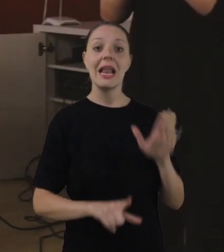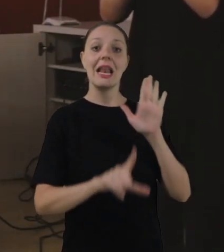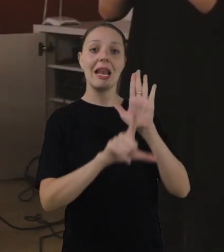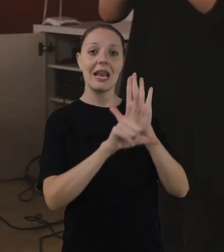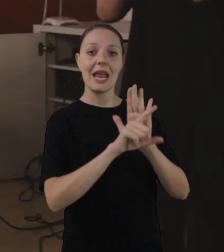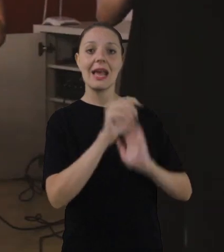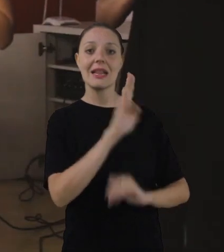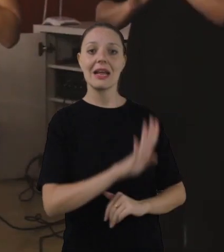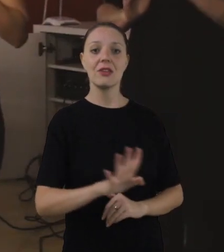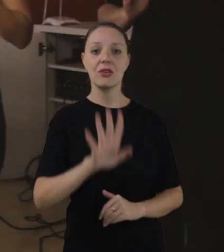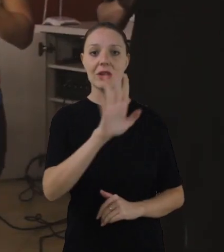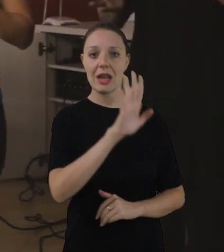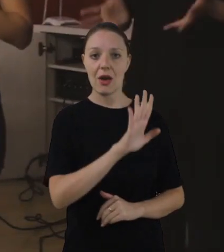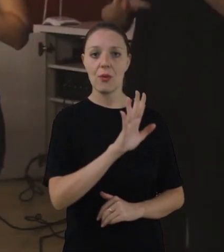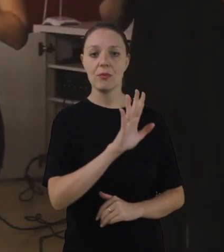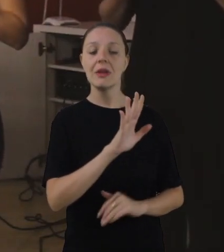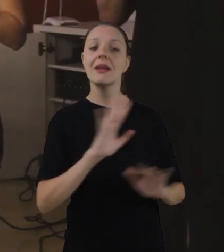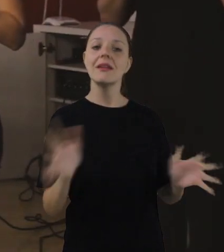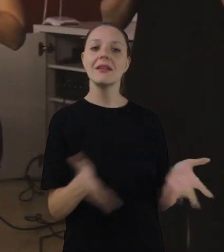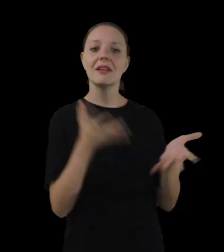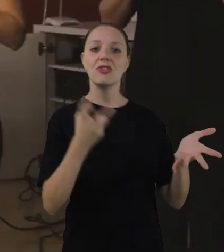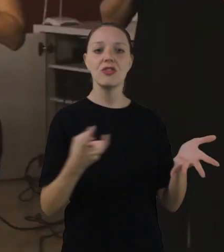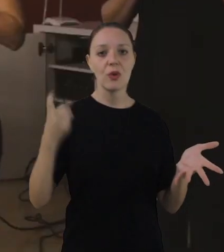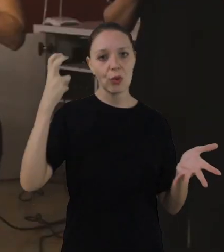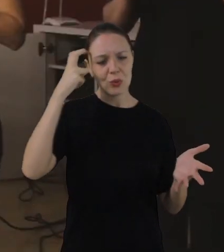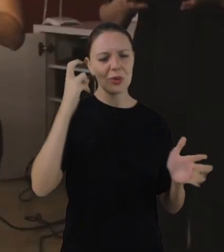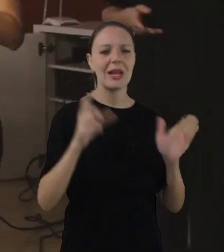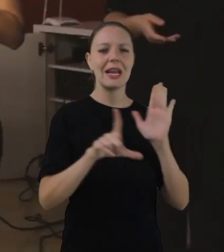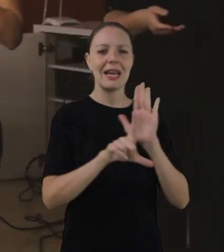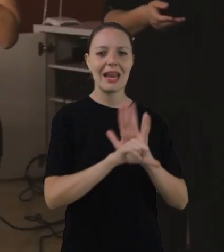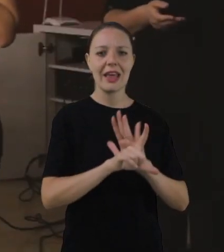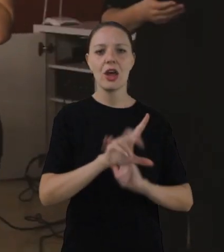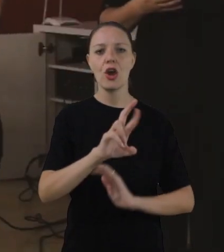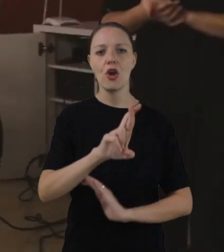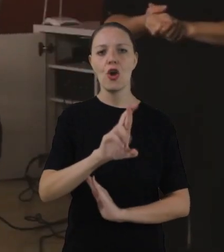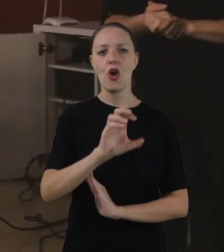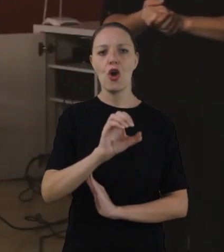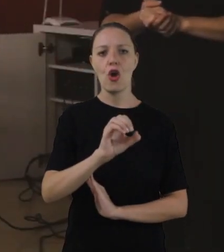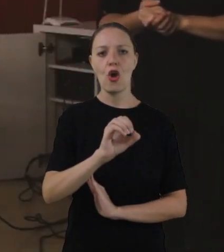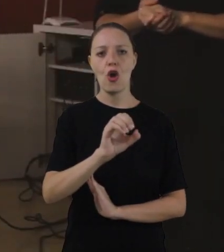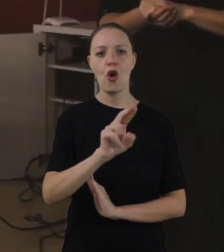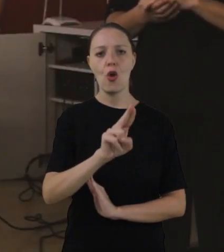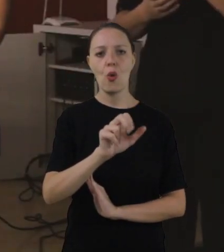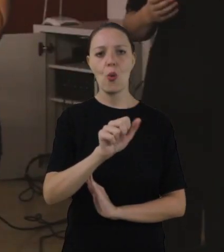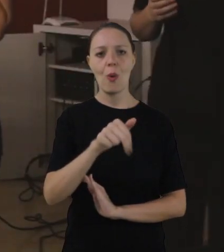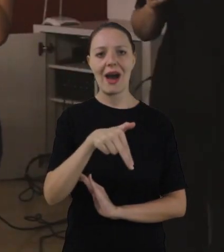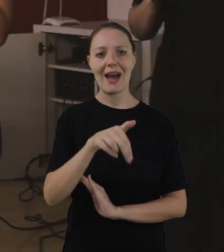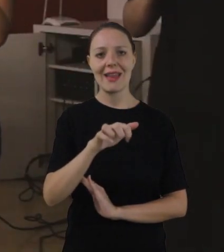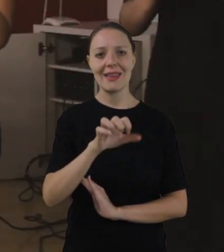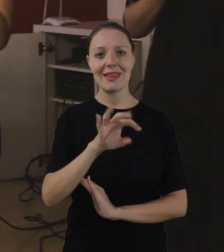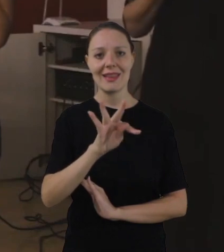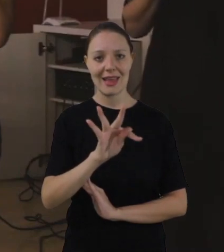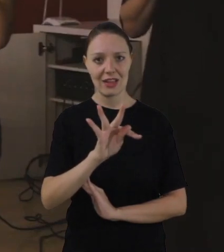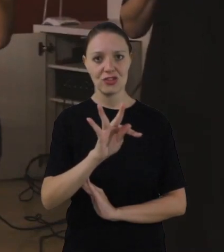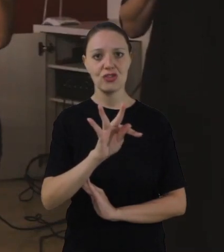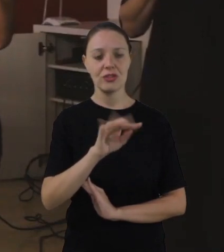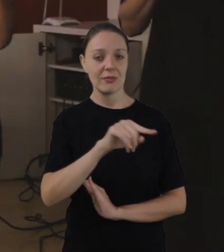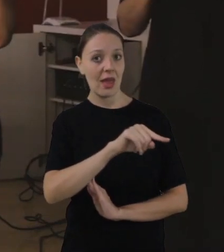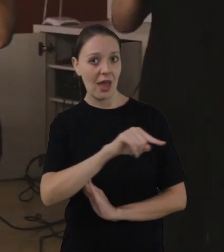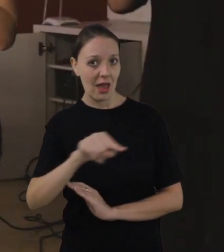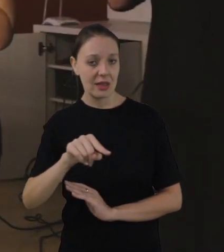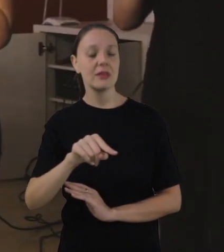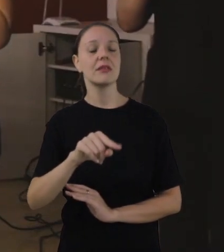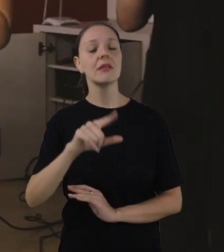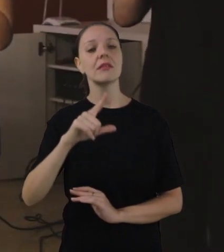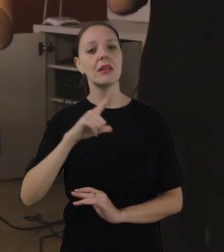Nacional de Incentivo à Cultura, a Lei Rouanet. Vocês já devem ter ouvido falar, né? Então, ele tem o patrocínio da Vimasa, da Videplast